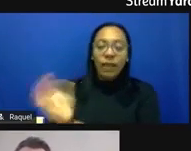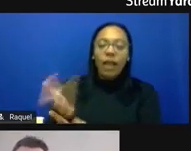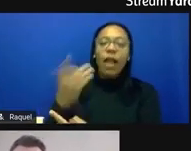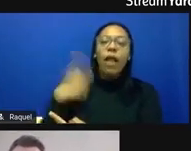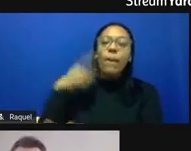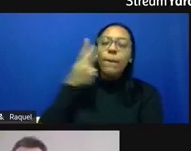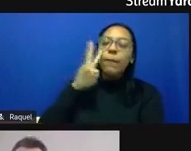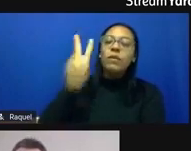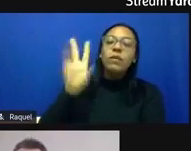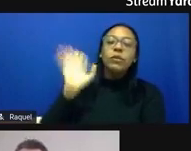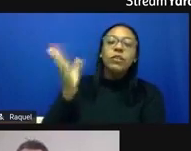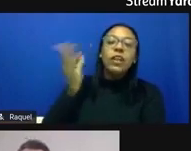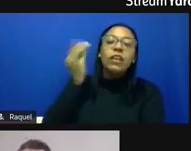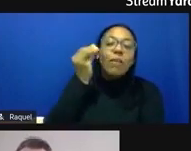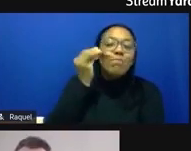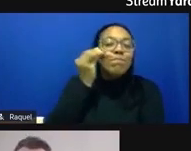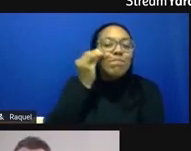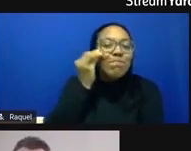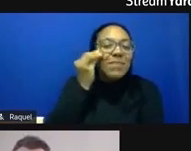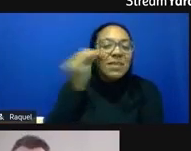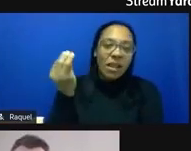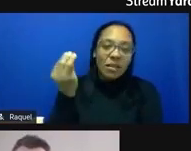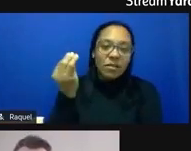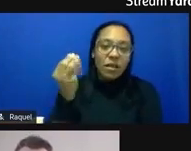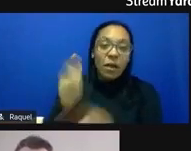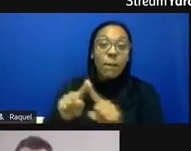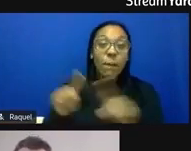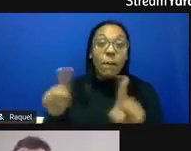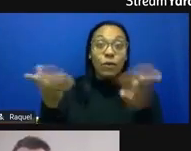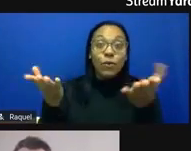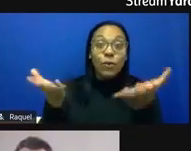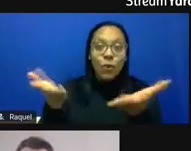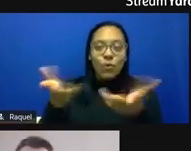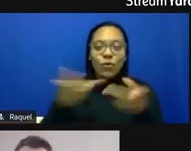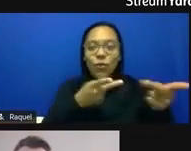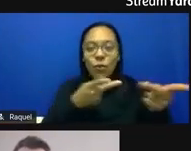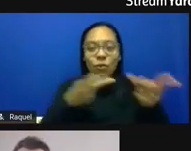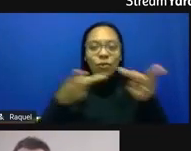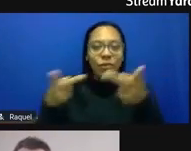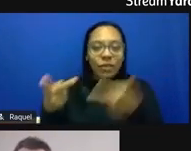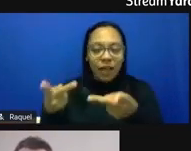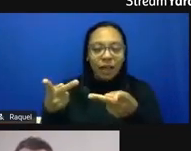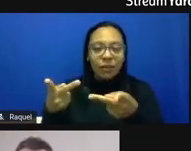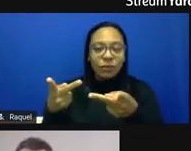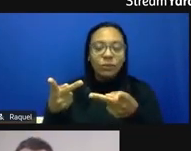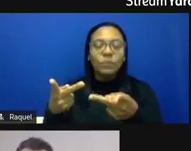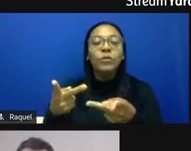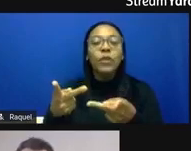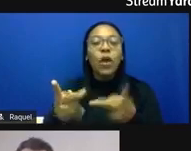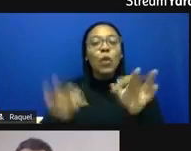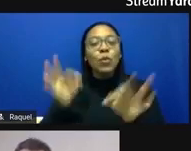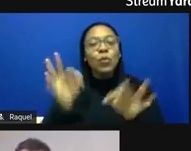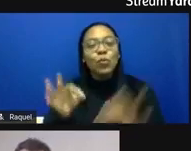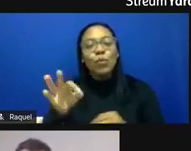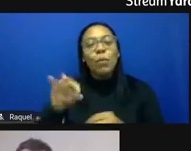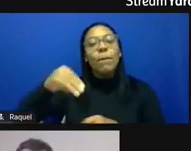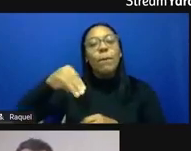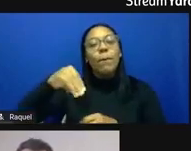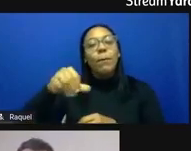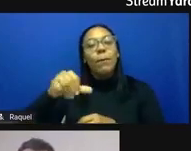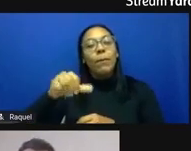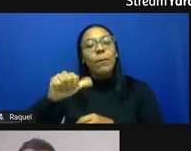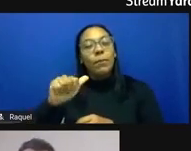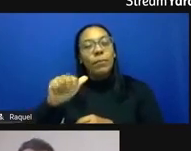isso, né? Mas daí hoje a gente resolveu trazer um convidado que é o Dr. Carlos Mattioli, que ele vai trazer uma visão também um pouquinho